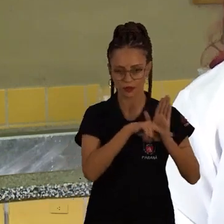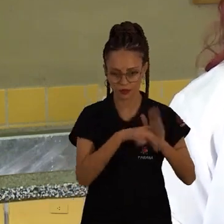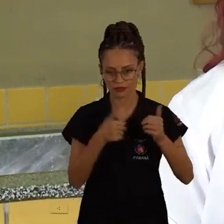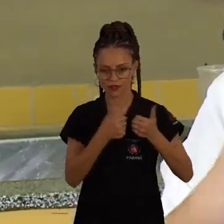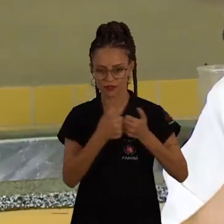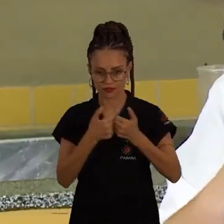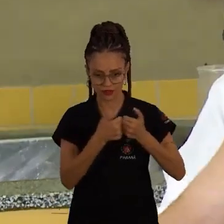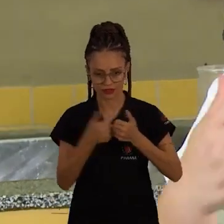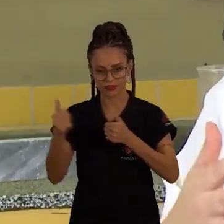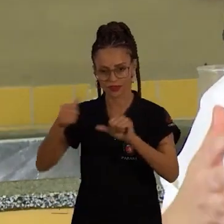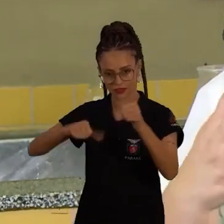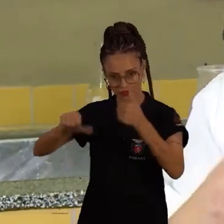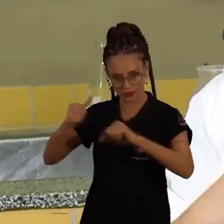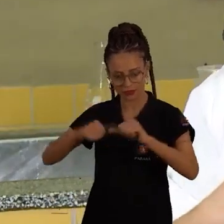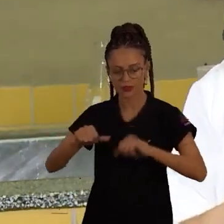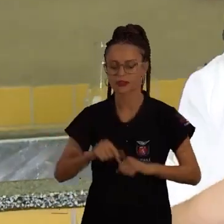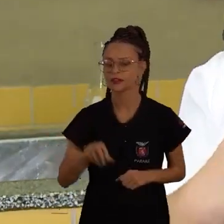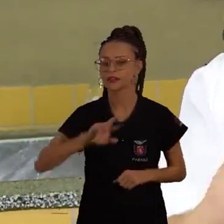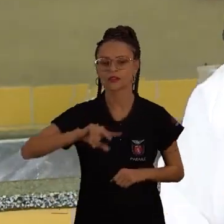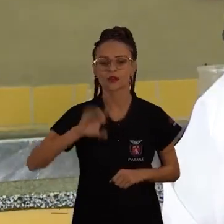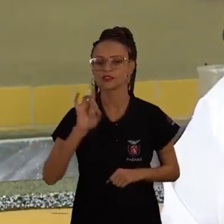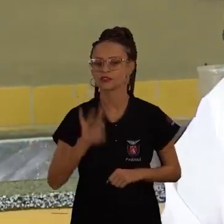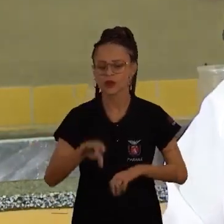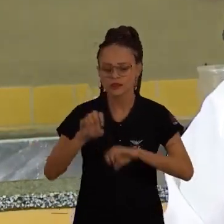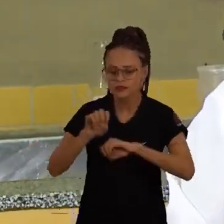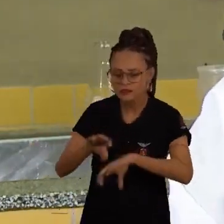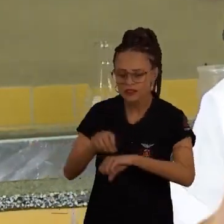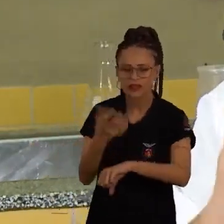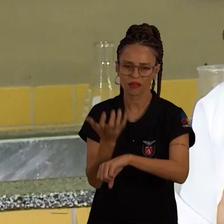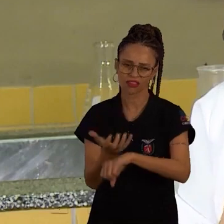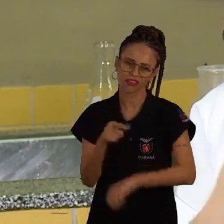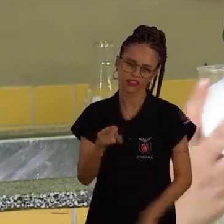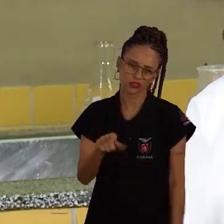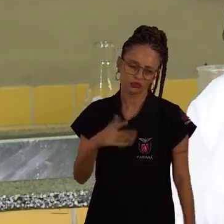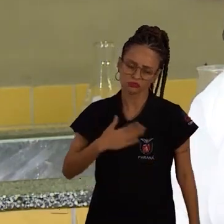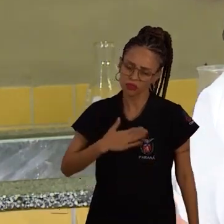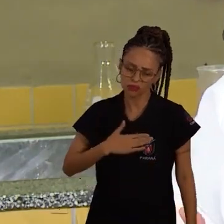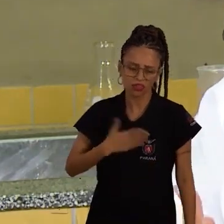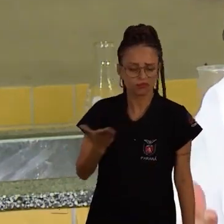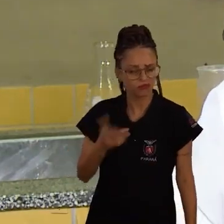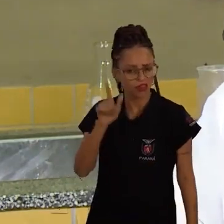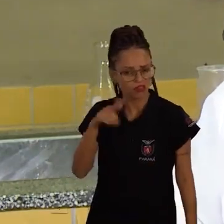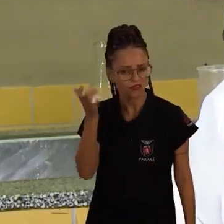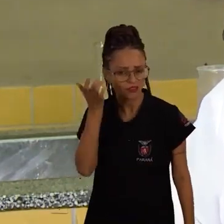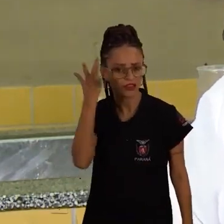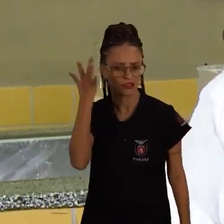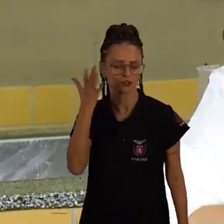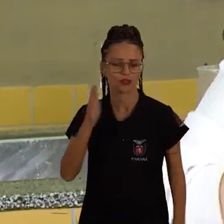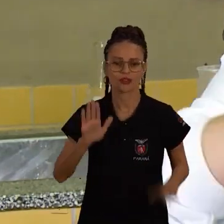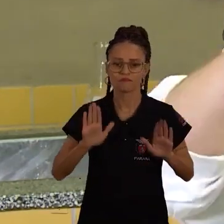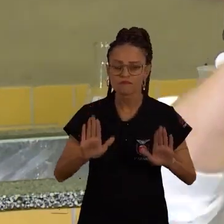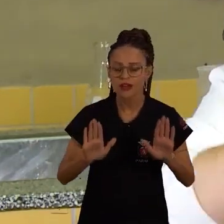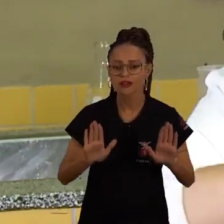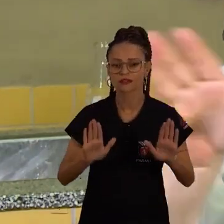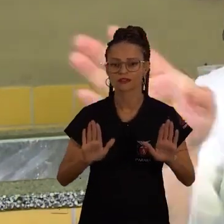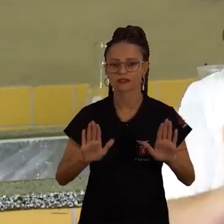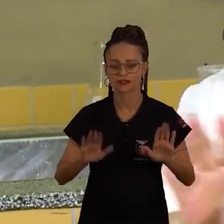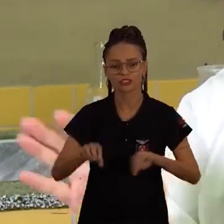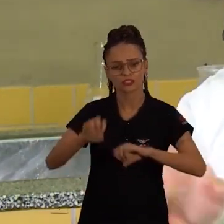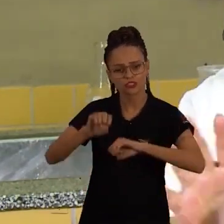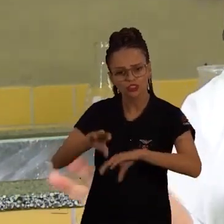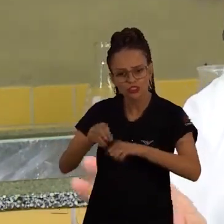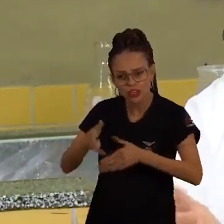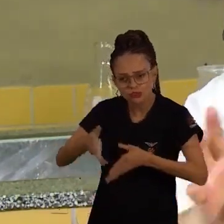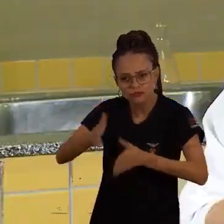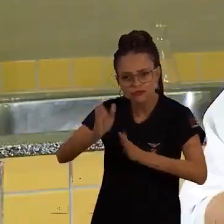física e química. Não só a questão do ensinar a matéria, que isso para mim, de certa forma, é fácil, mas de ensinar a